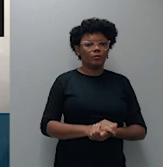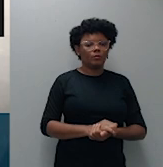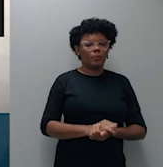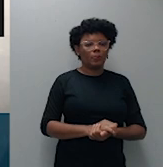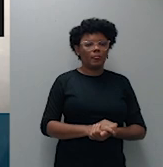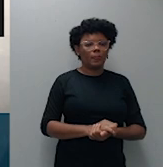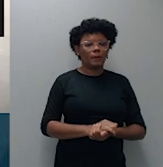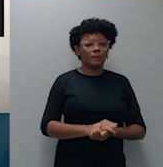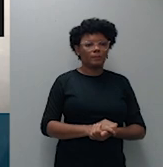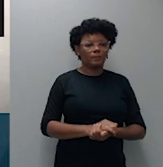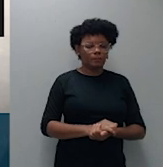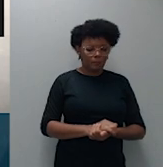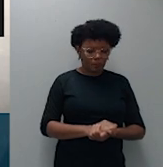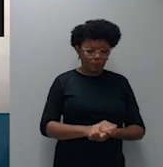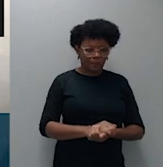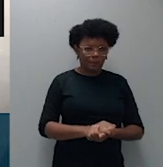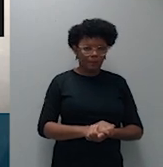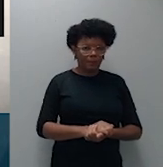Roberto